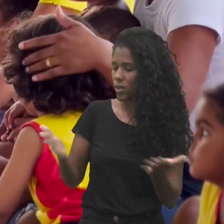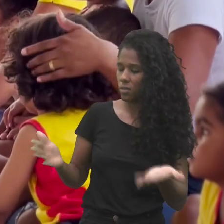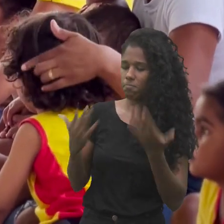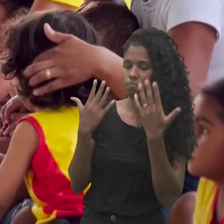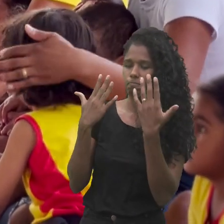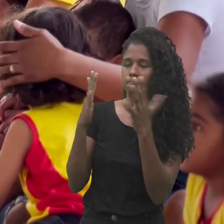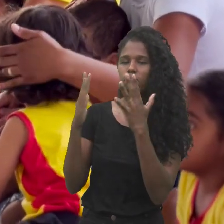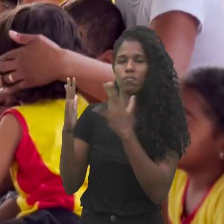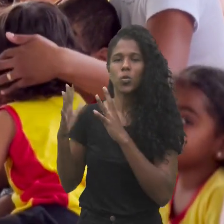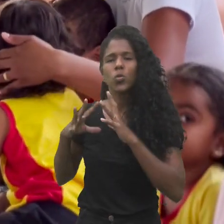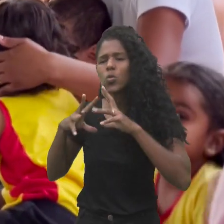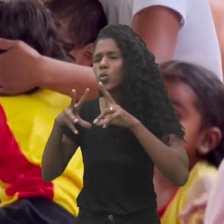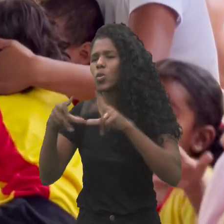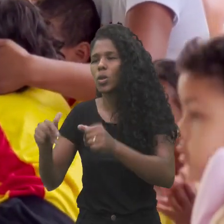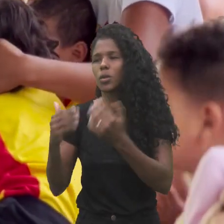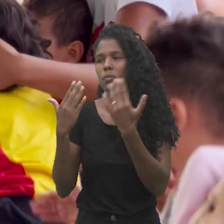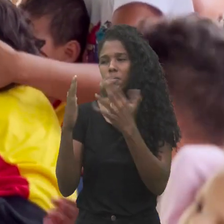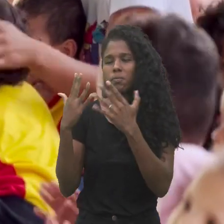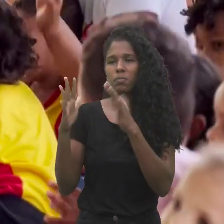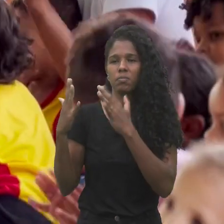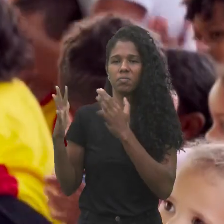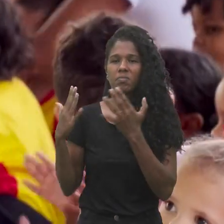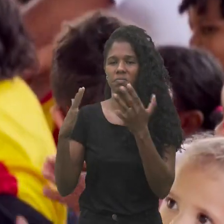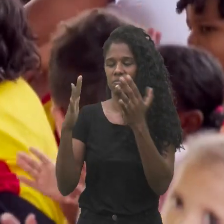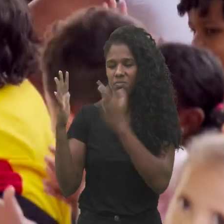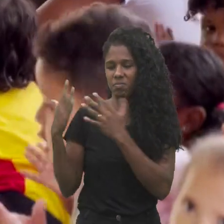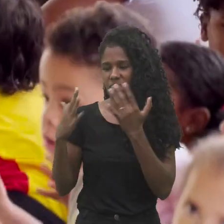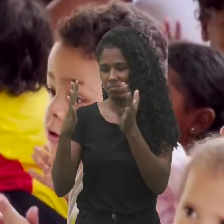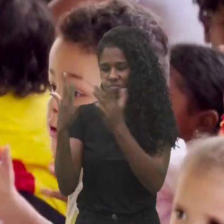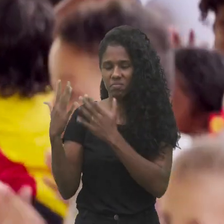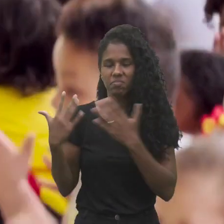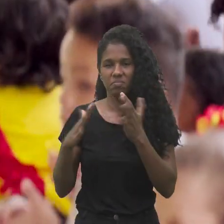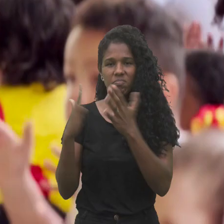todos vocês. Uma salva de palmas para vocês.